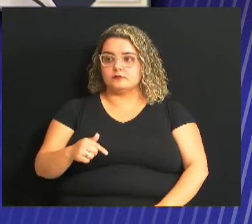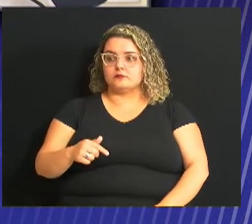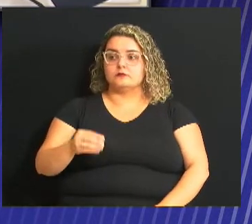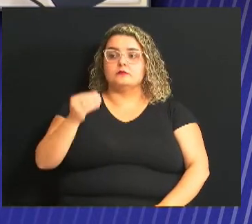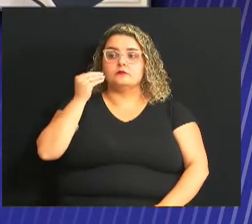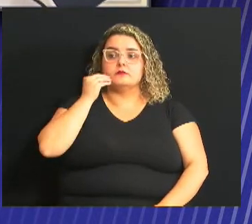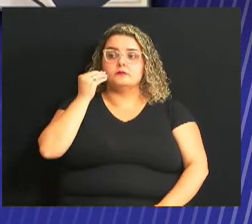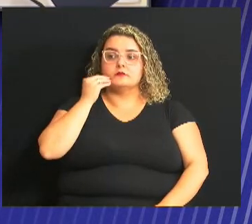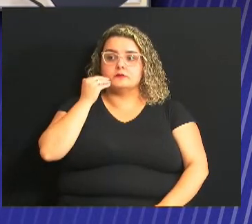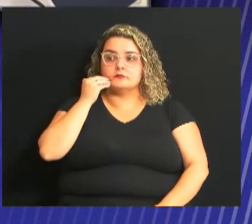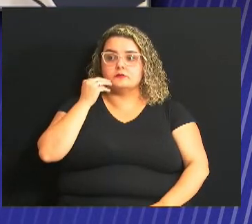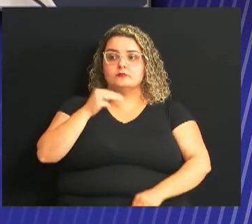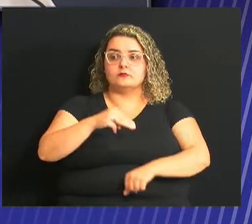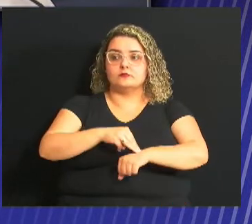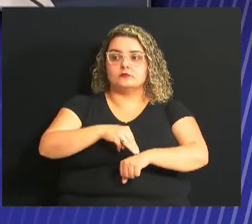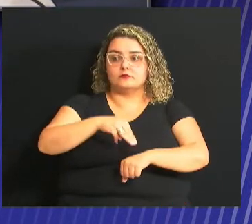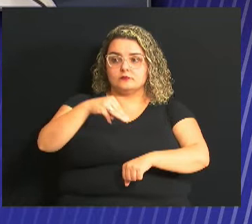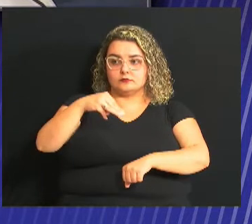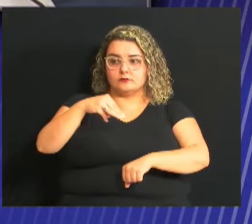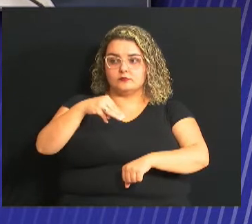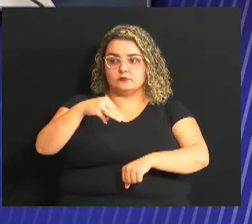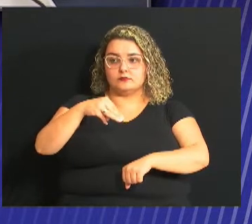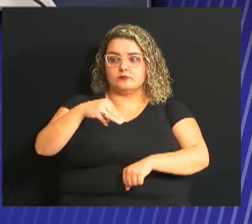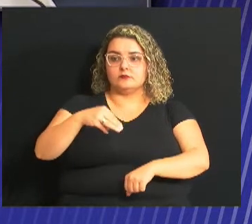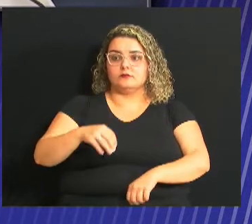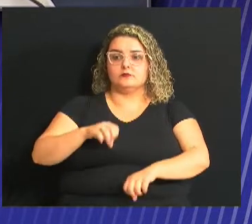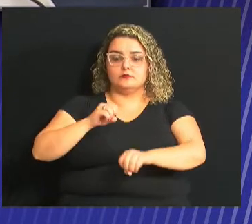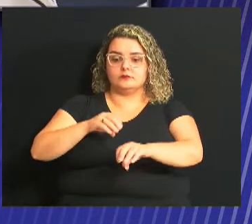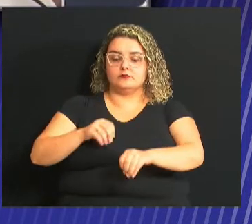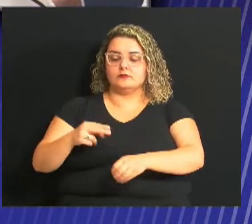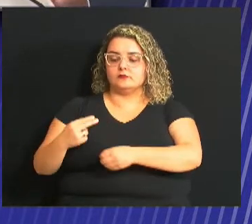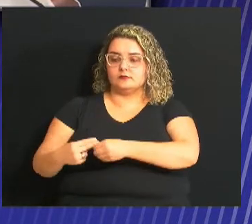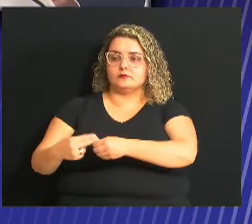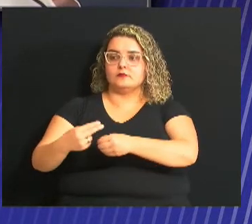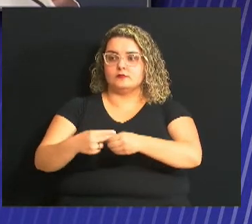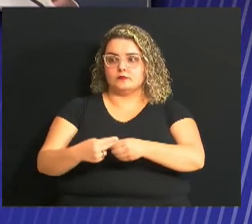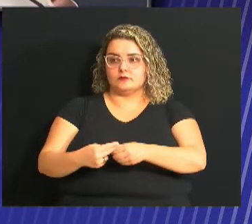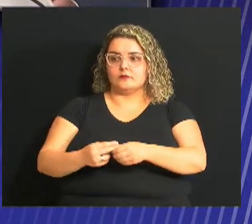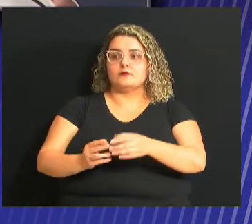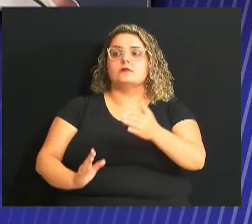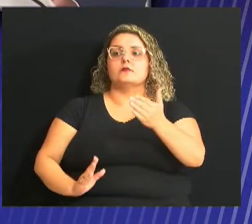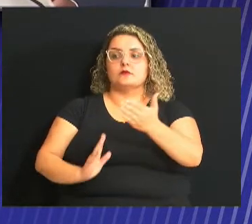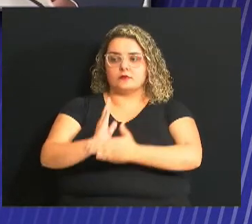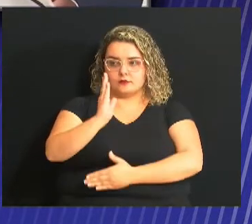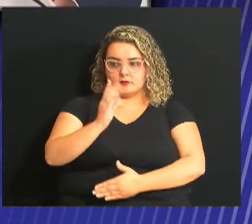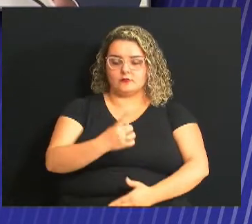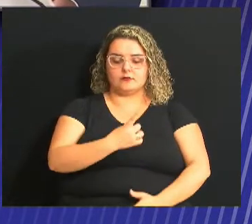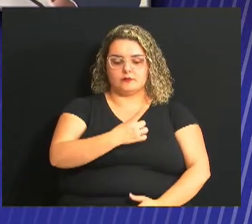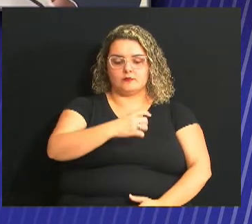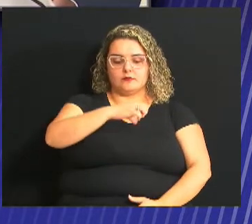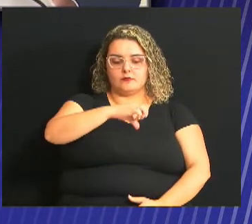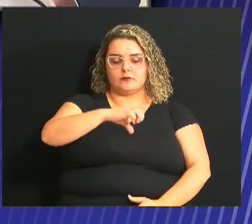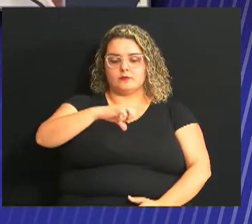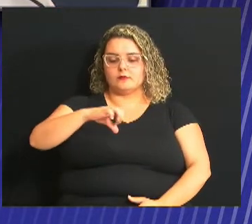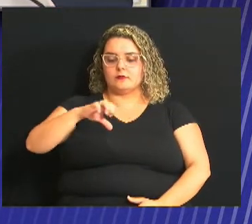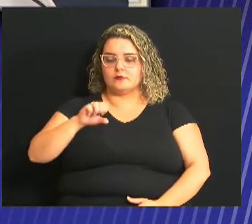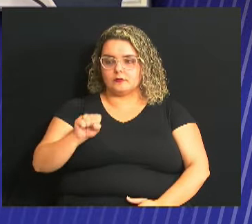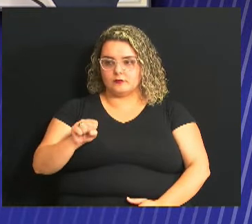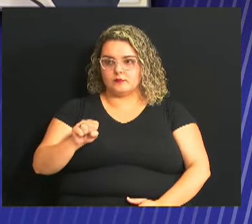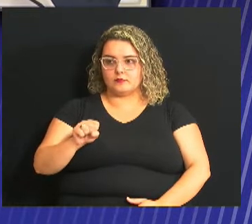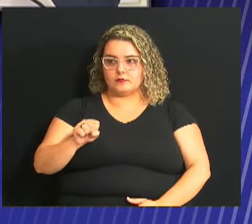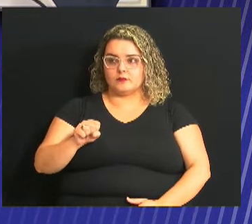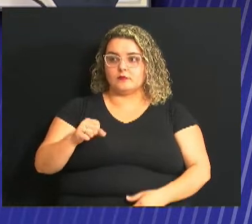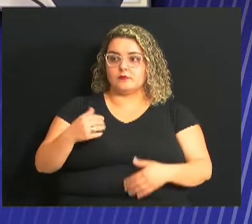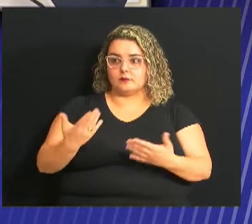tentar mestrado em Educação na Unicamp. Aprovado em 1998, mas